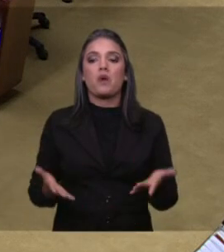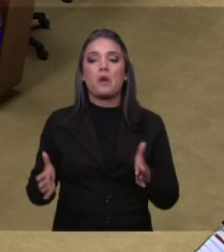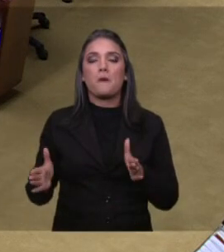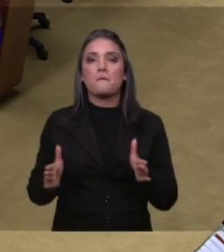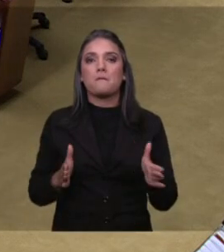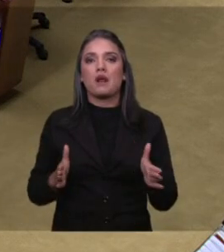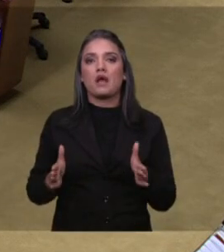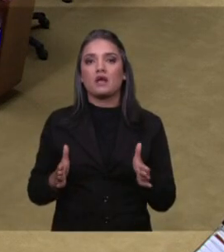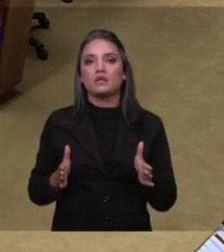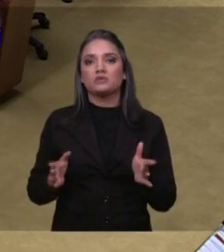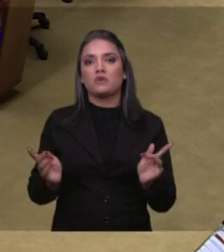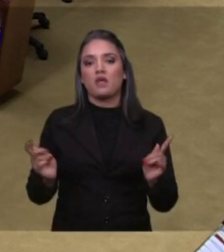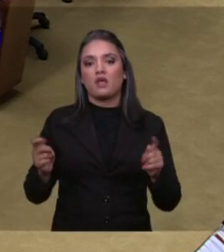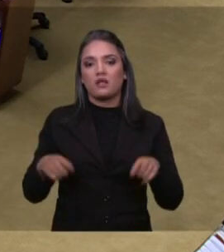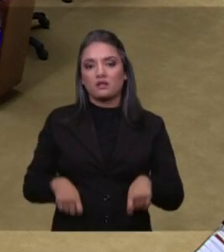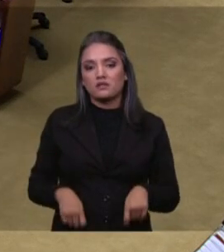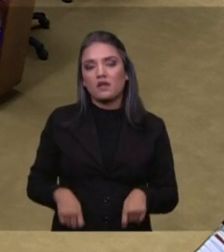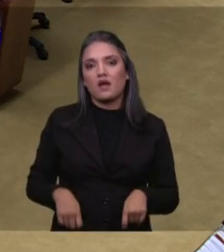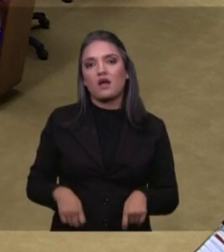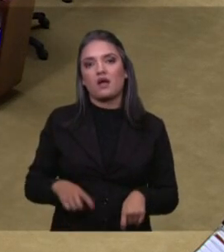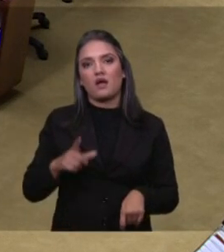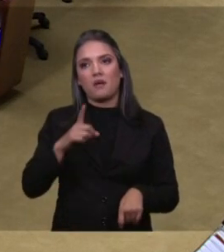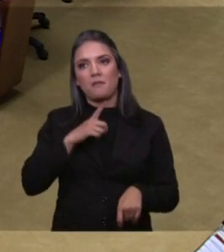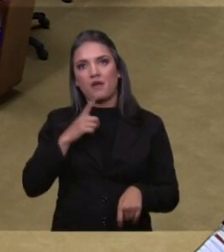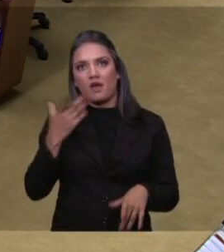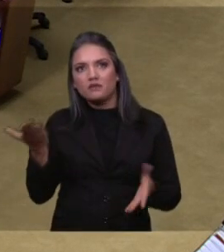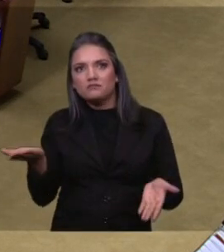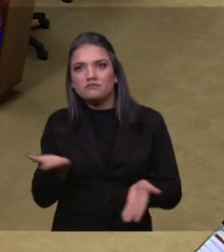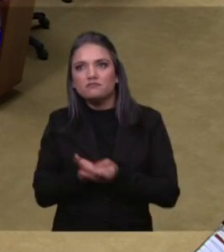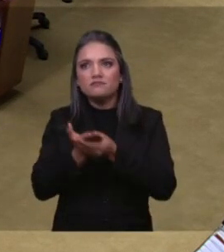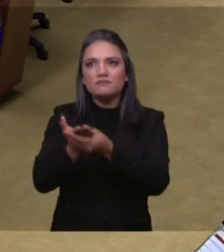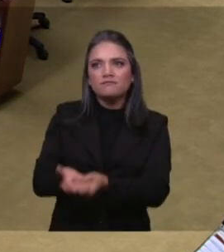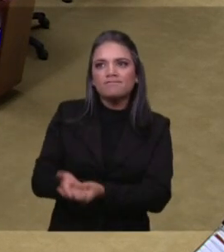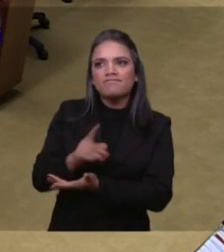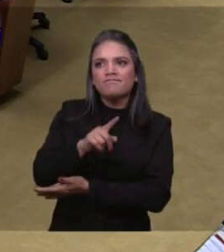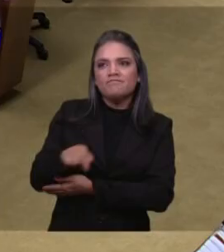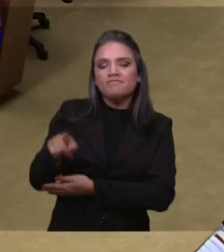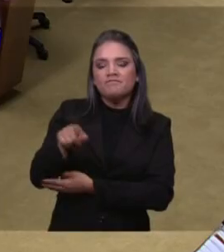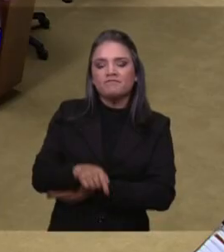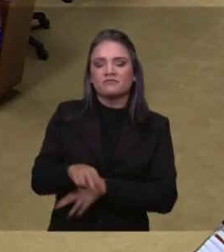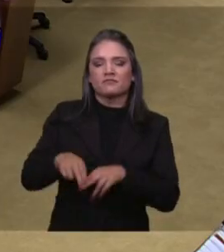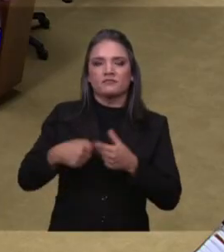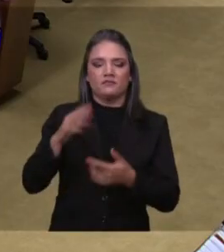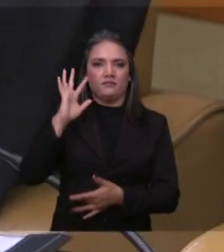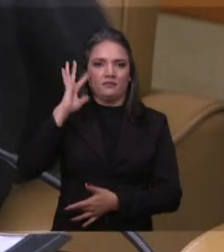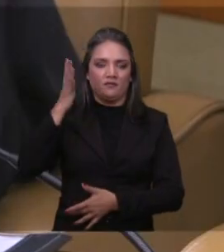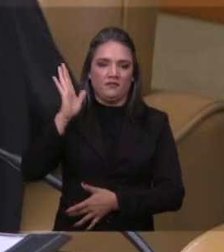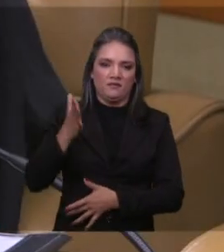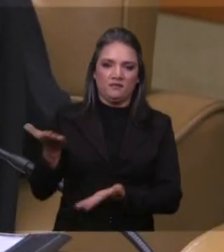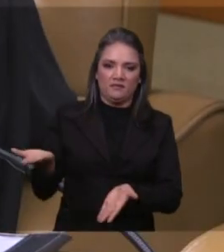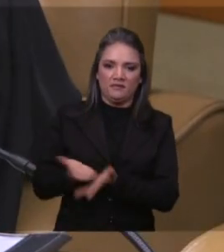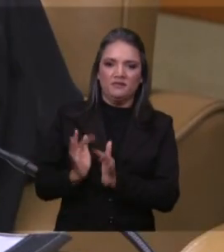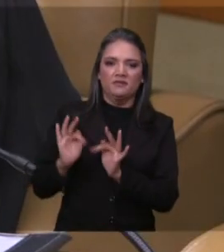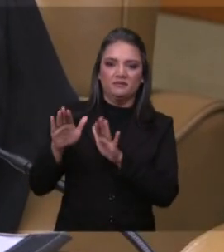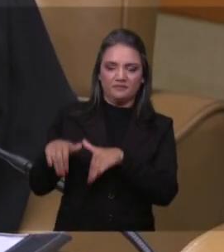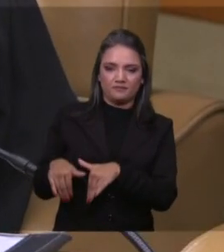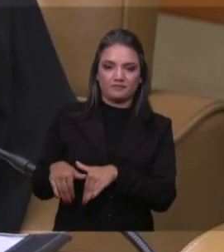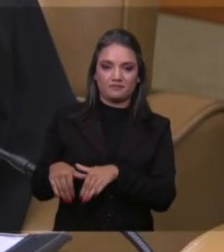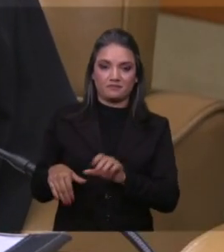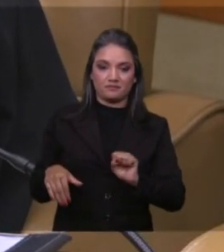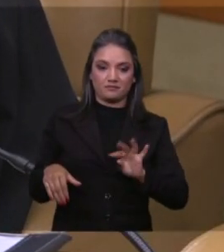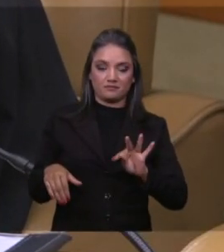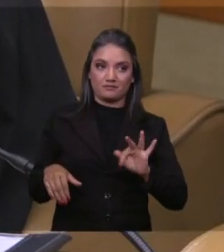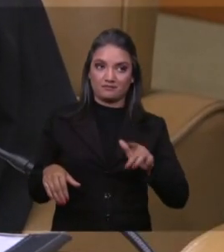possível para ajuizamento da rescisória em relação às decisões transitadas e julgadas antes da decisão do